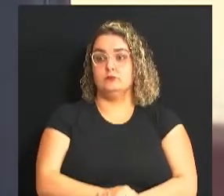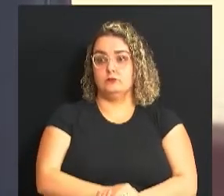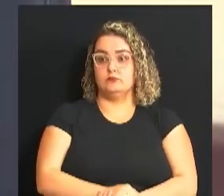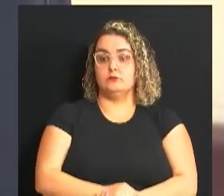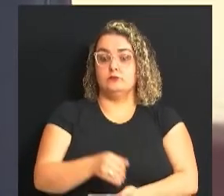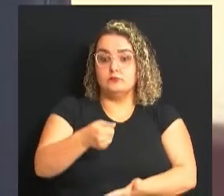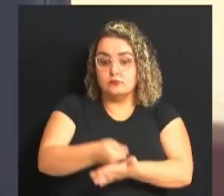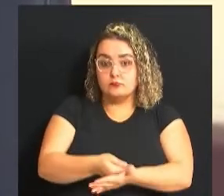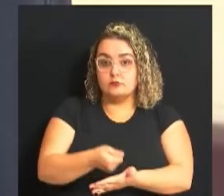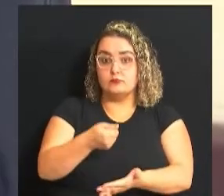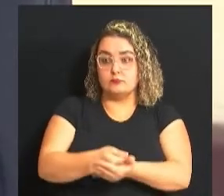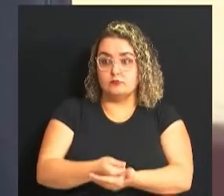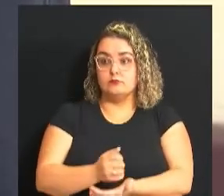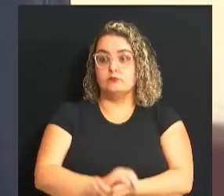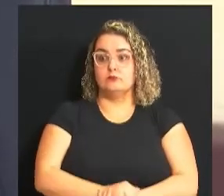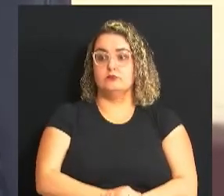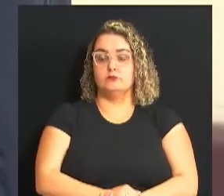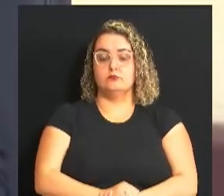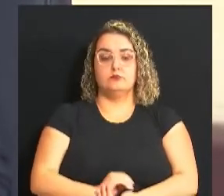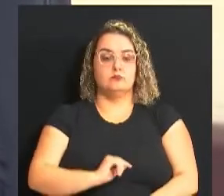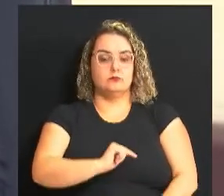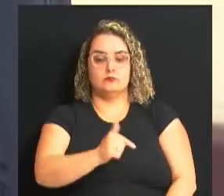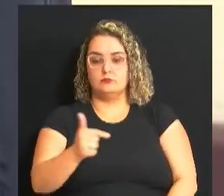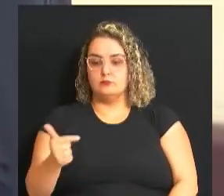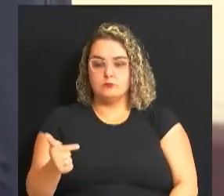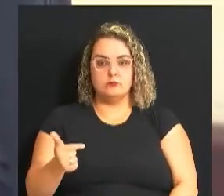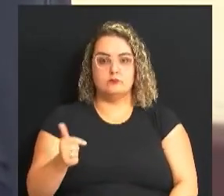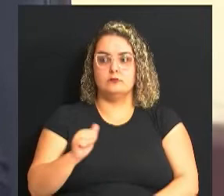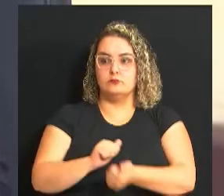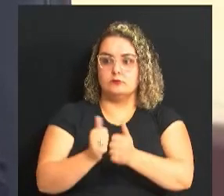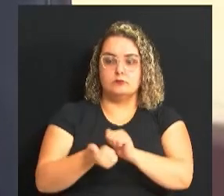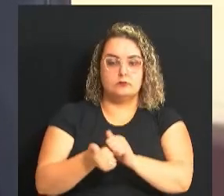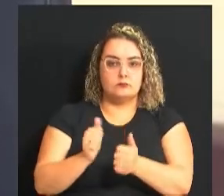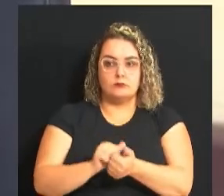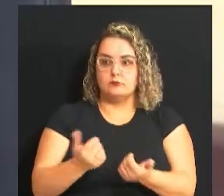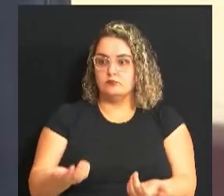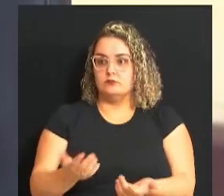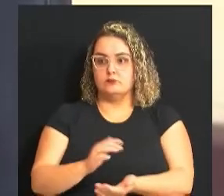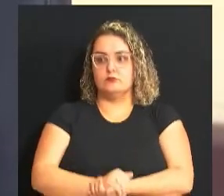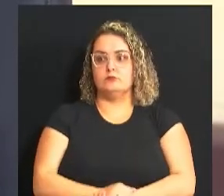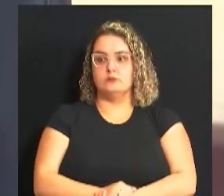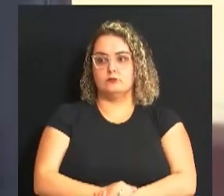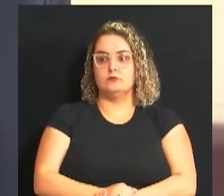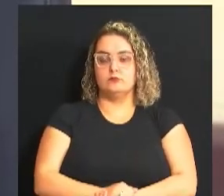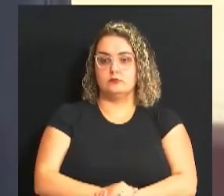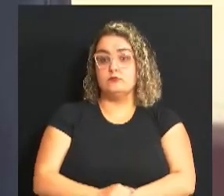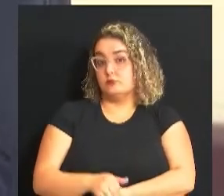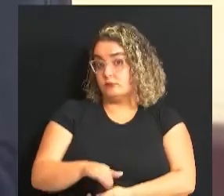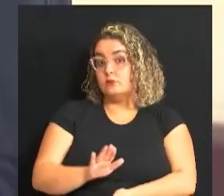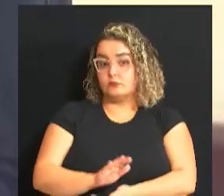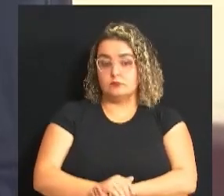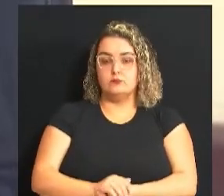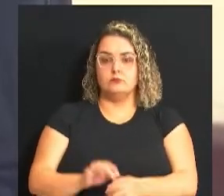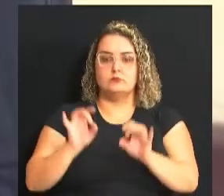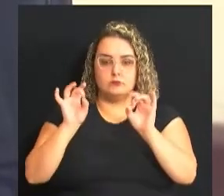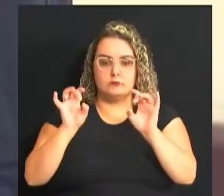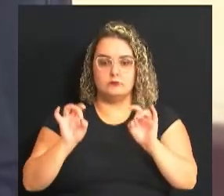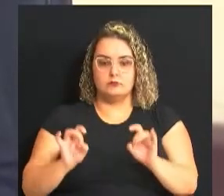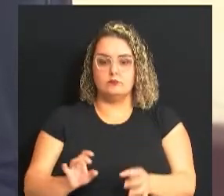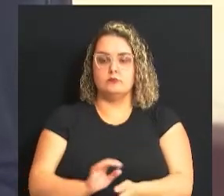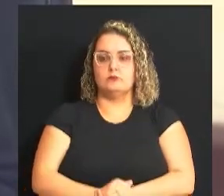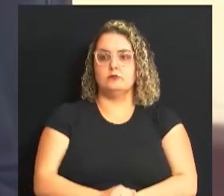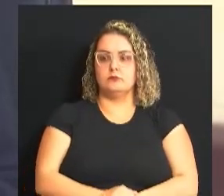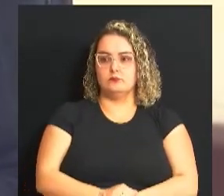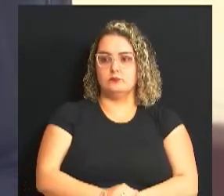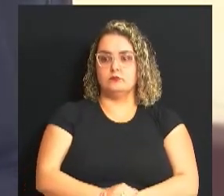rígido, tão taxativo, que não existe nenhuma flexibilidade, enfim, mas essa é uma questão mais específica mesmo, né? Então, a